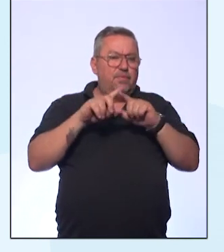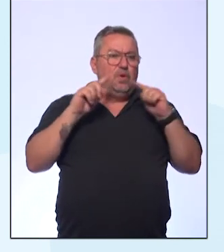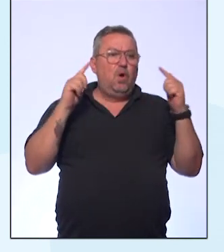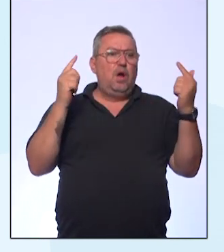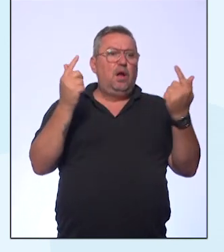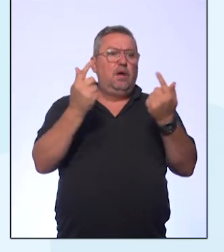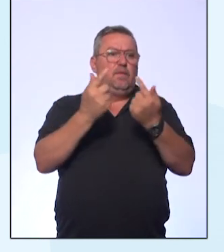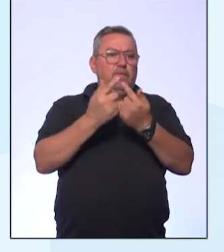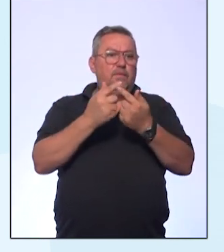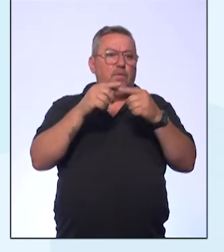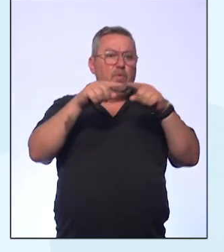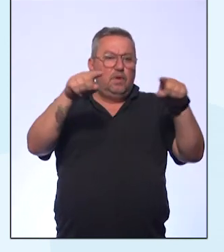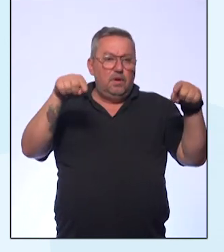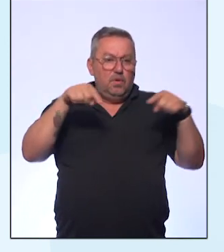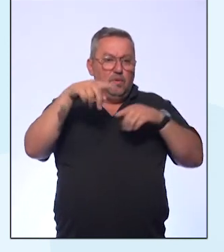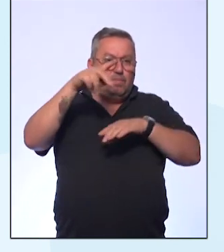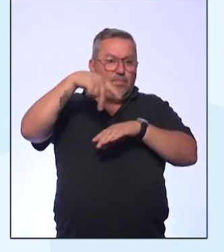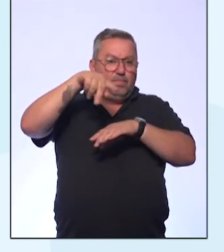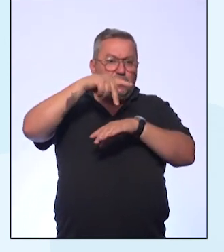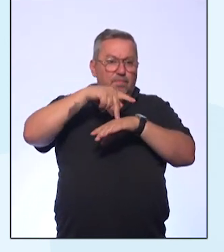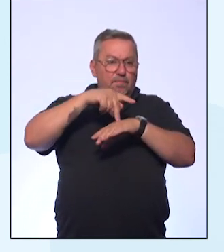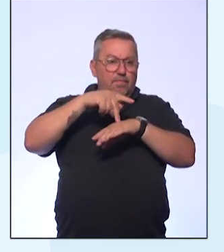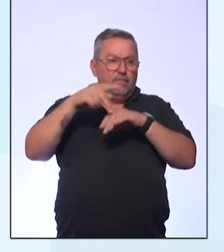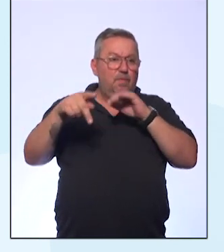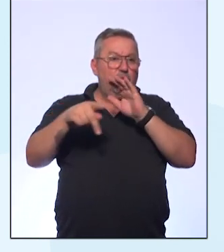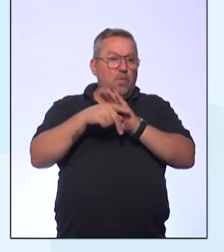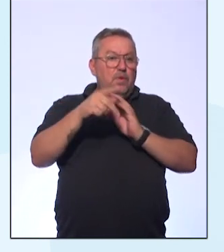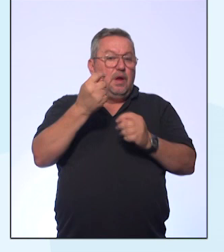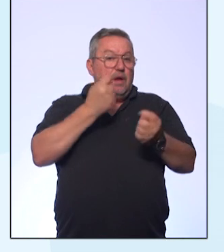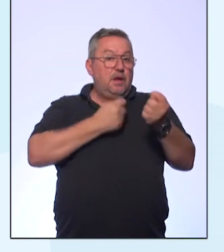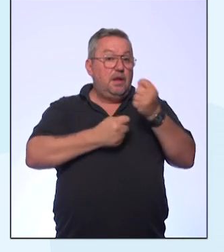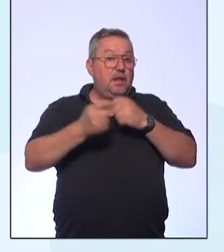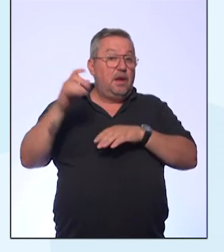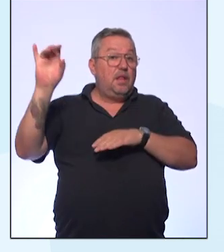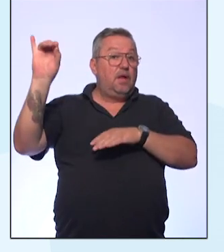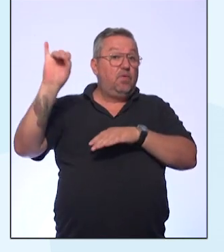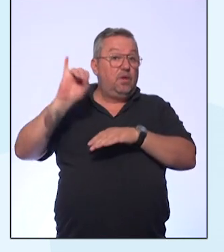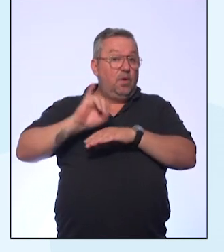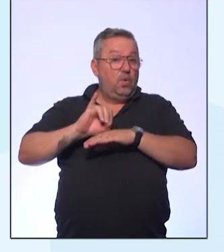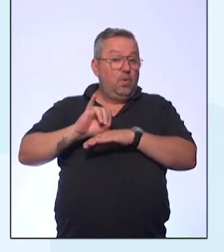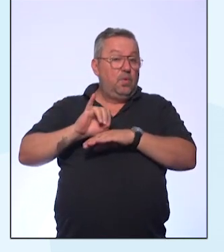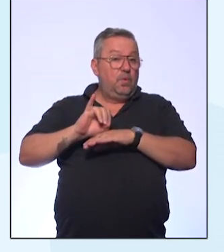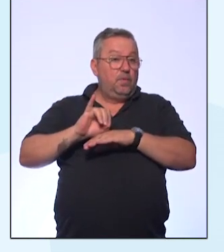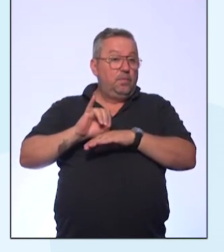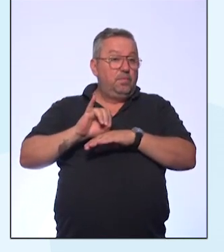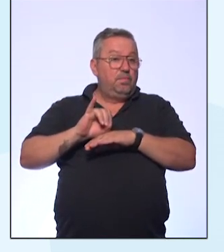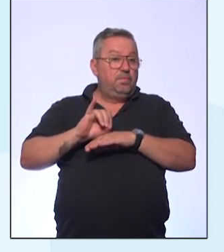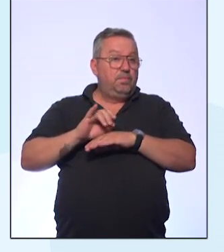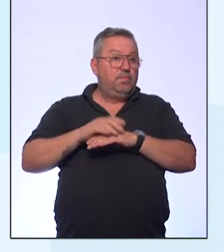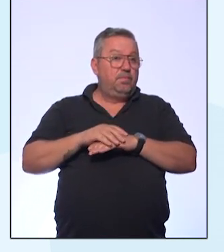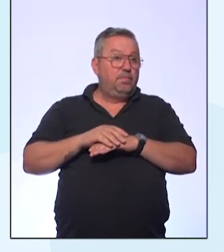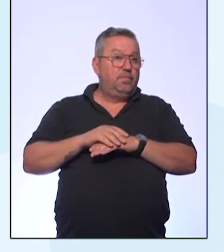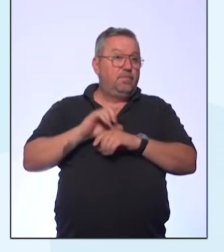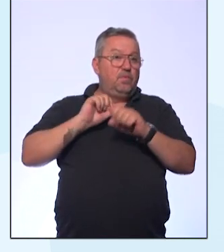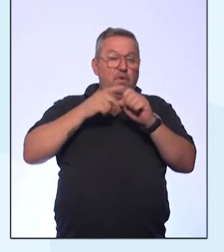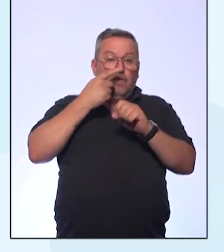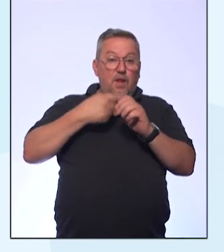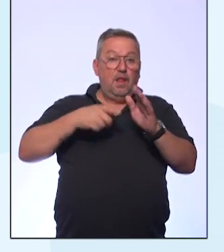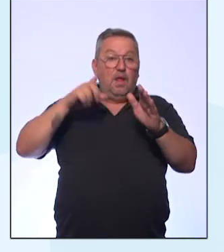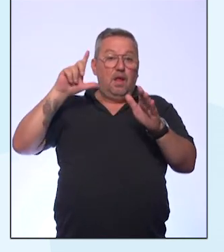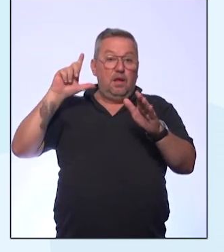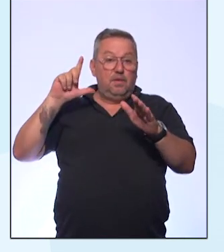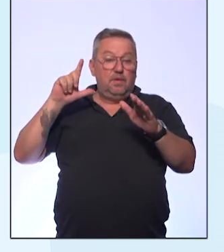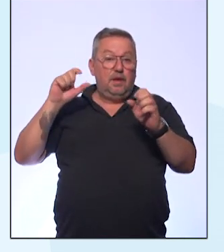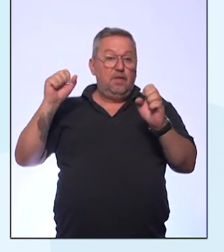Os territórios nacionais tornam-se espaços da economia internacional, ou seja, o que eu falei anteriormente,